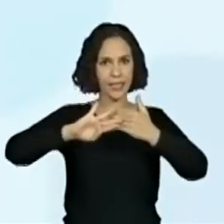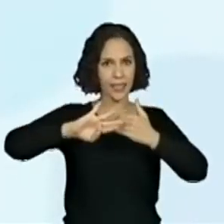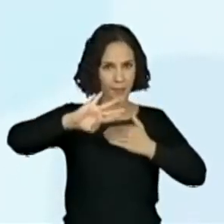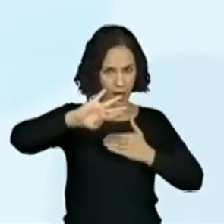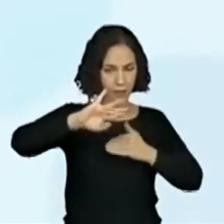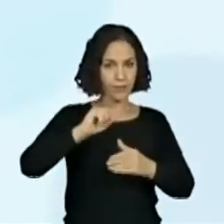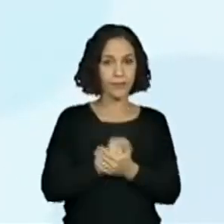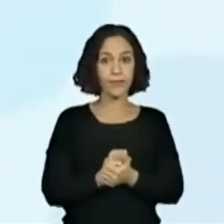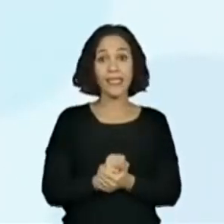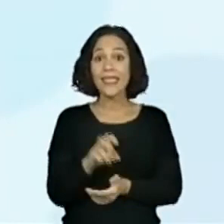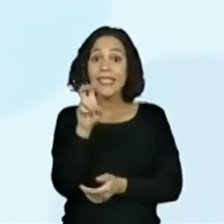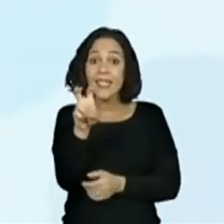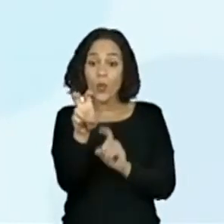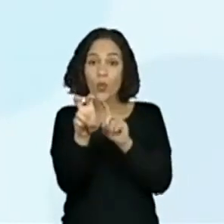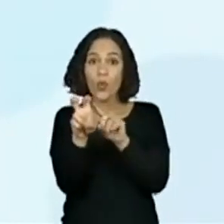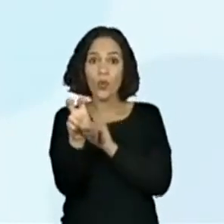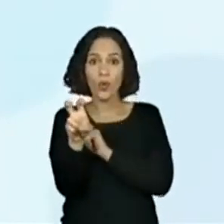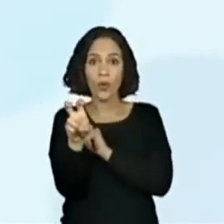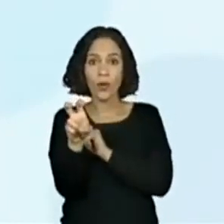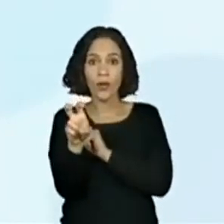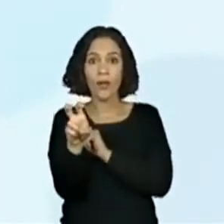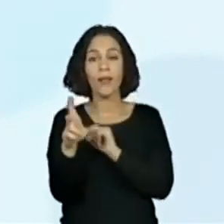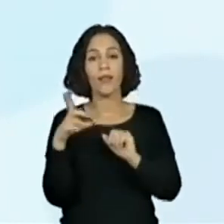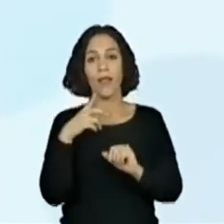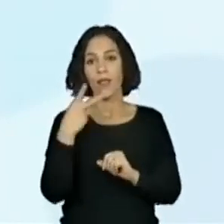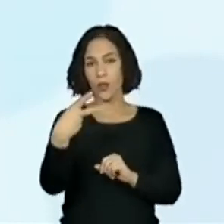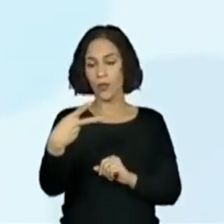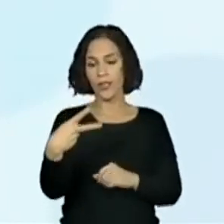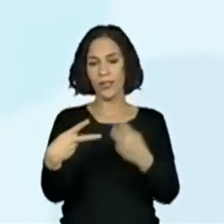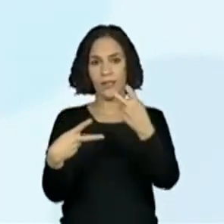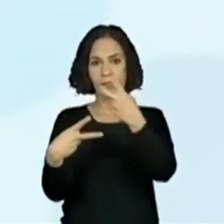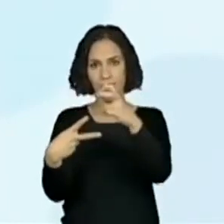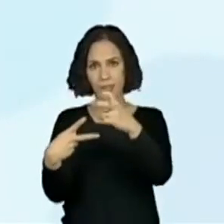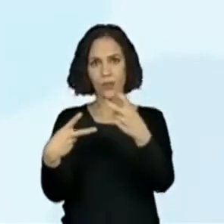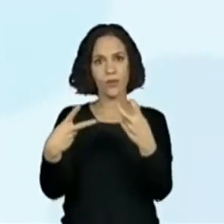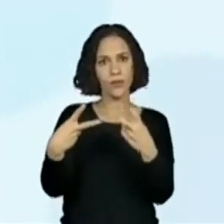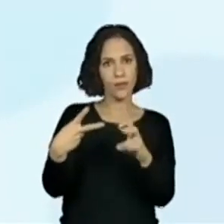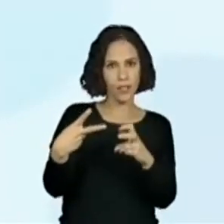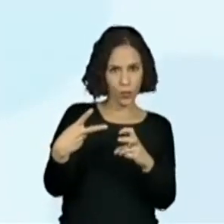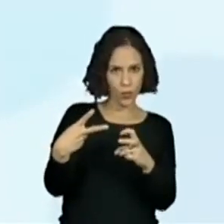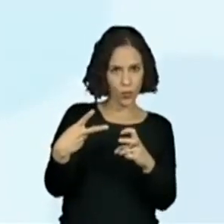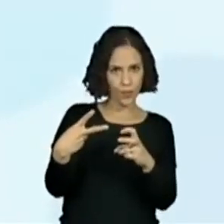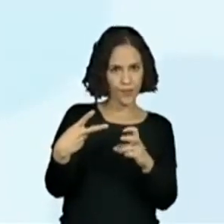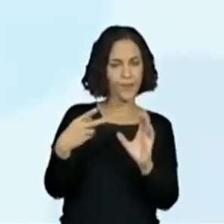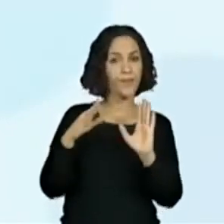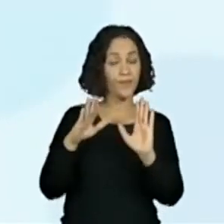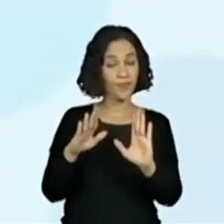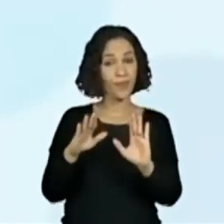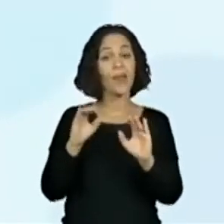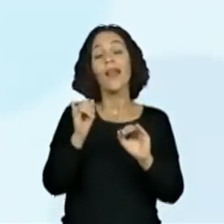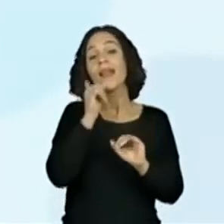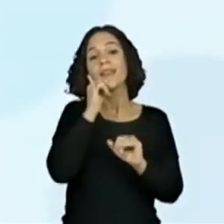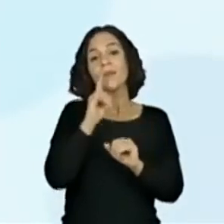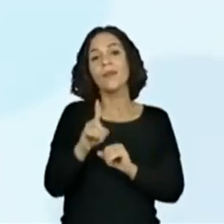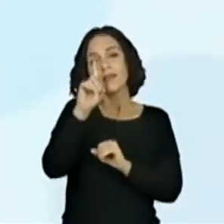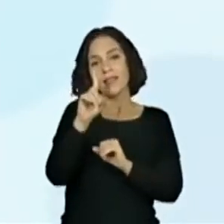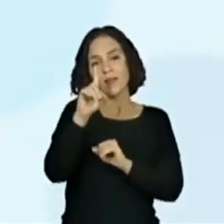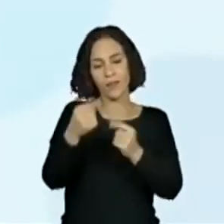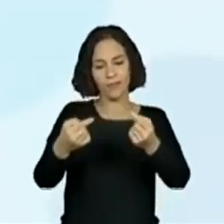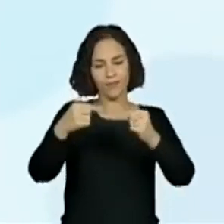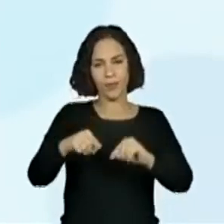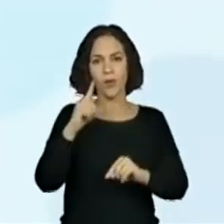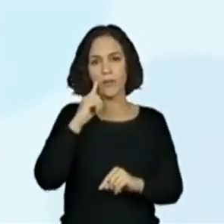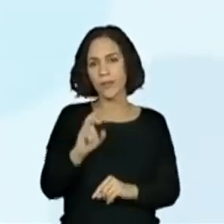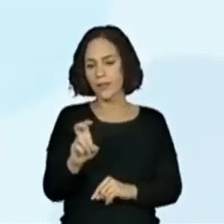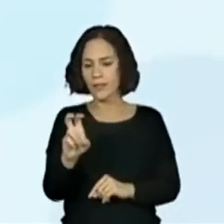notas de 5 reais. E eu posso fazer o mesmo exemplo que eu fiz anterior. 5